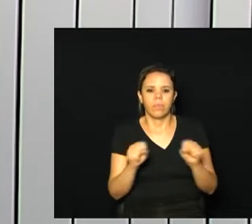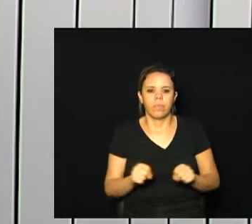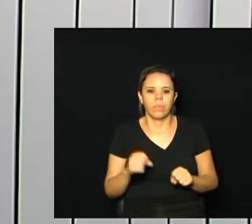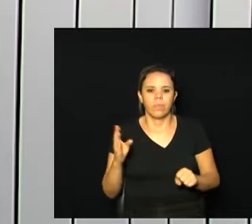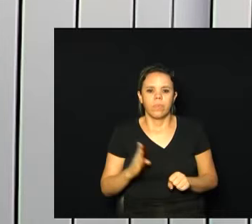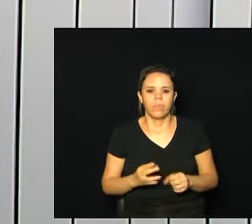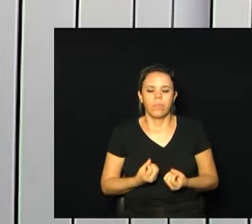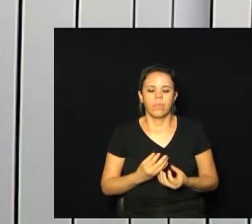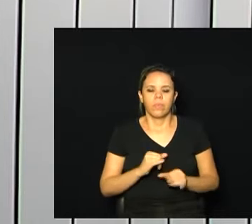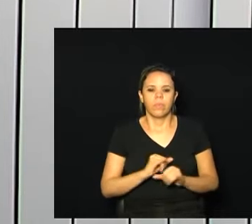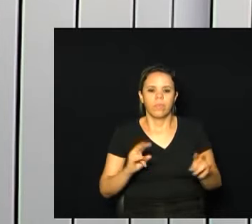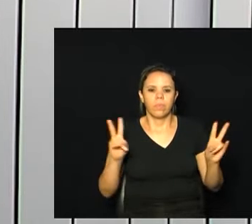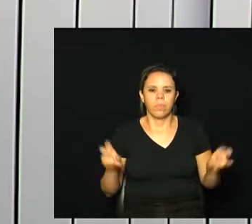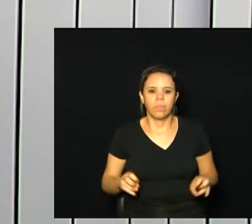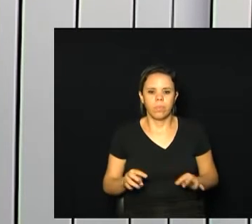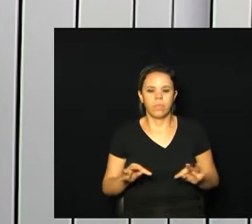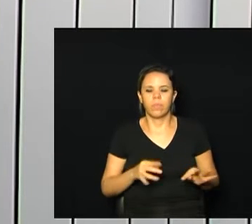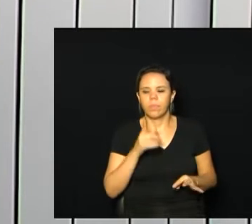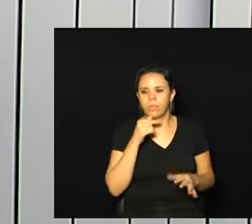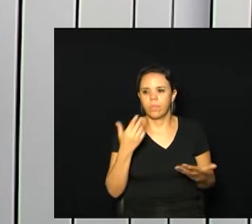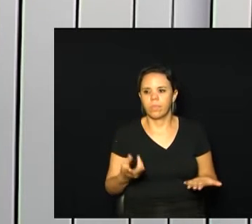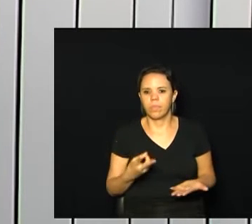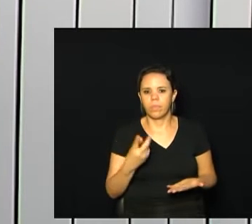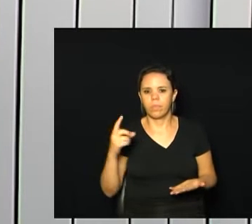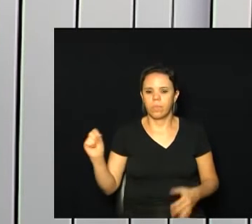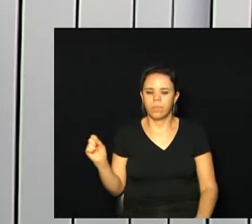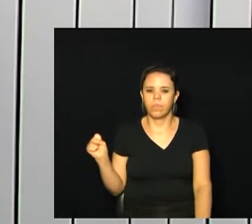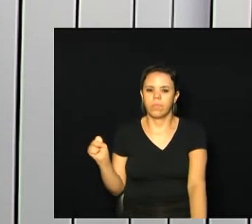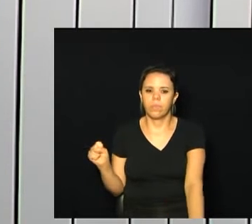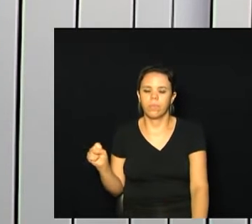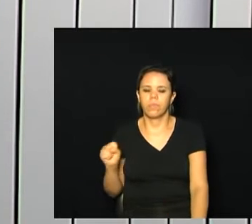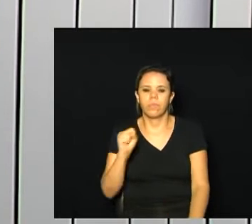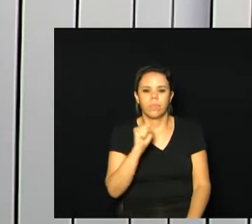de Informações sobre Saneamento, em 2018,